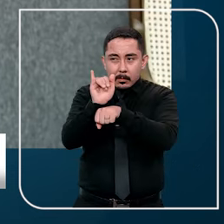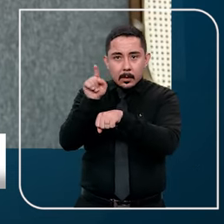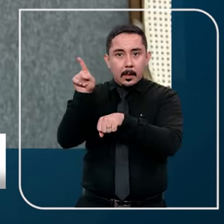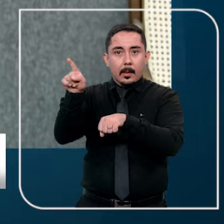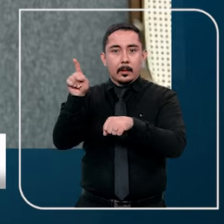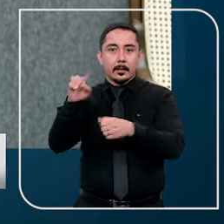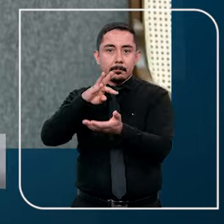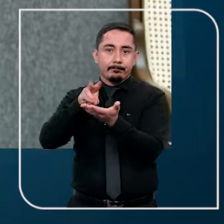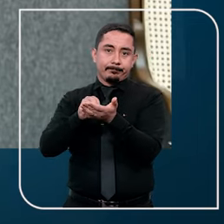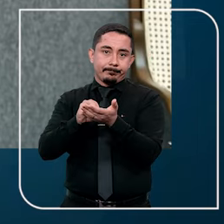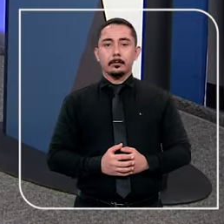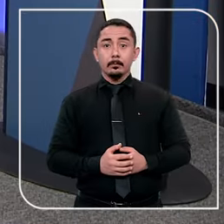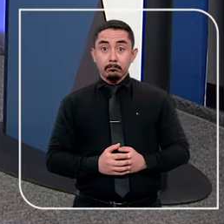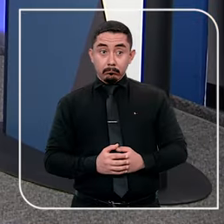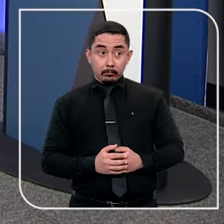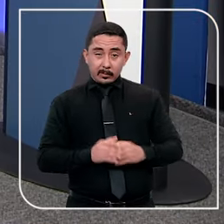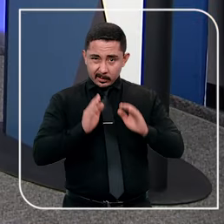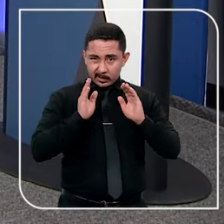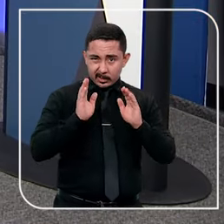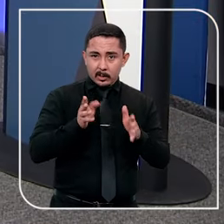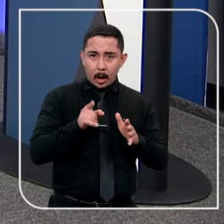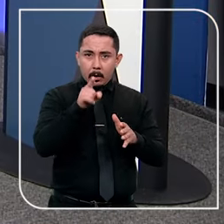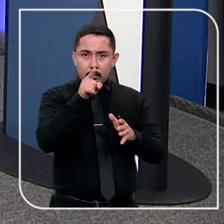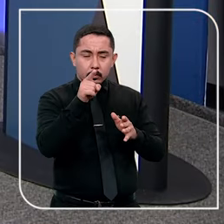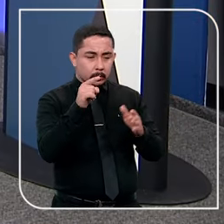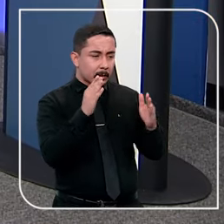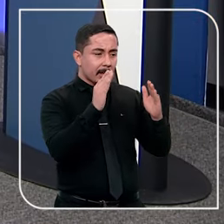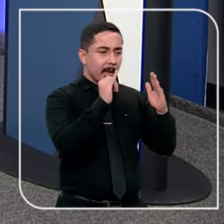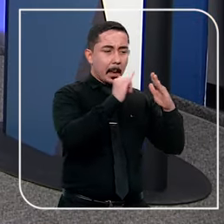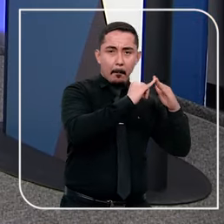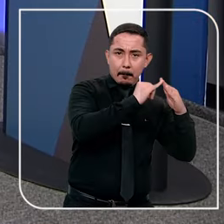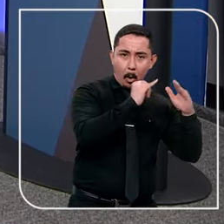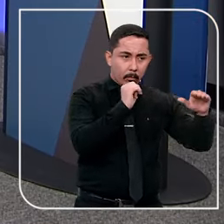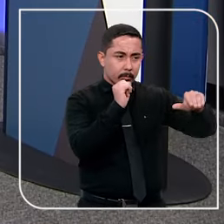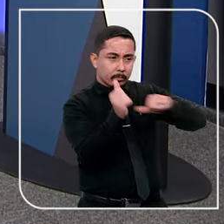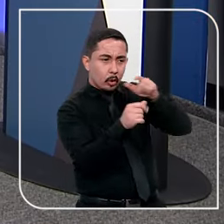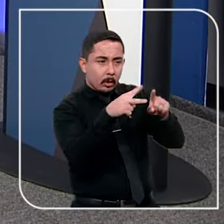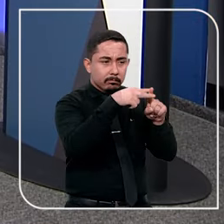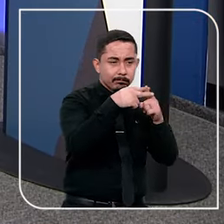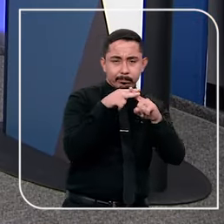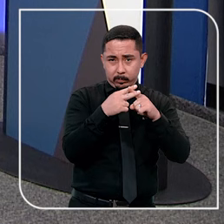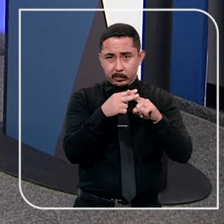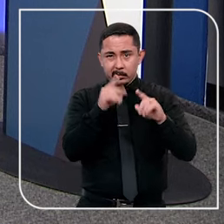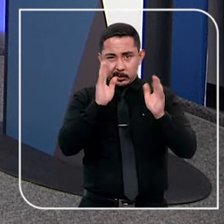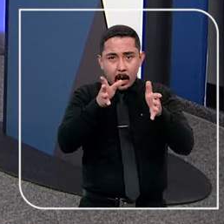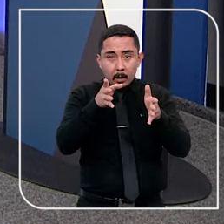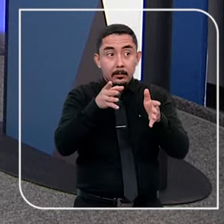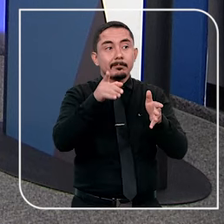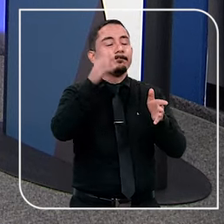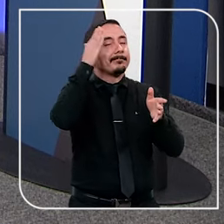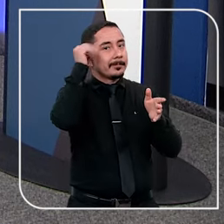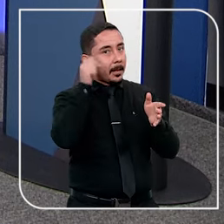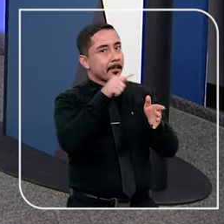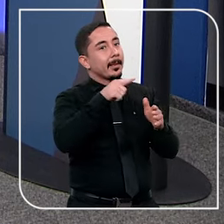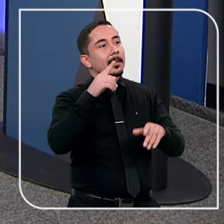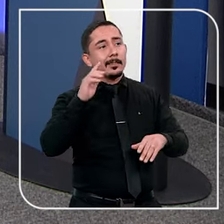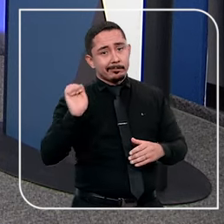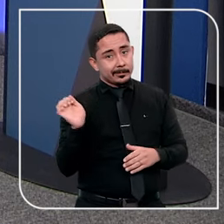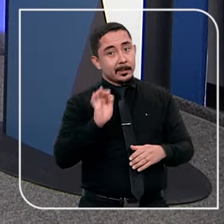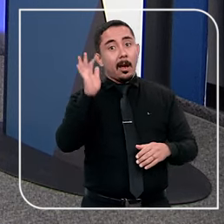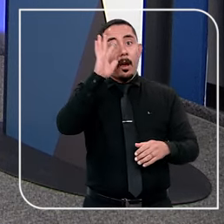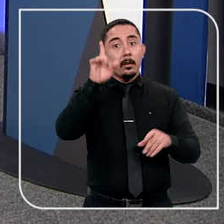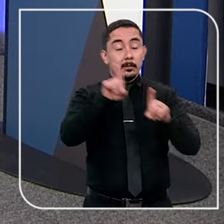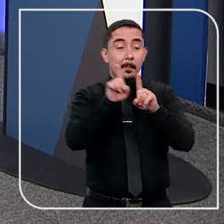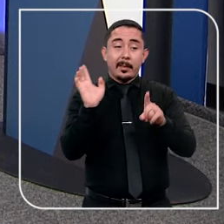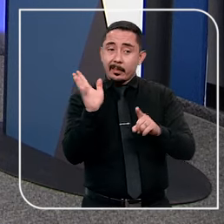fiscalização tributária quem já reformou o imóvel sabe muito bem como esse processo costuma durar e